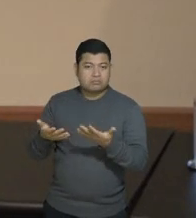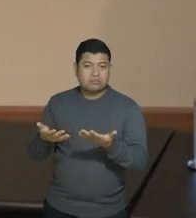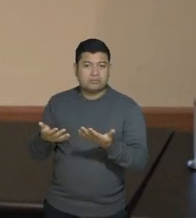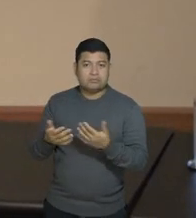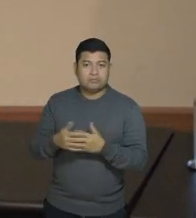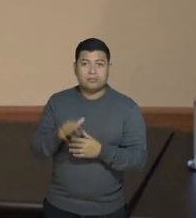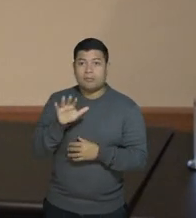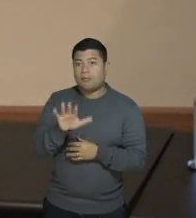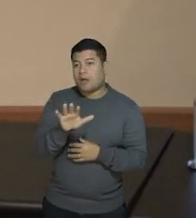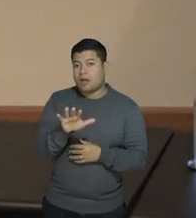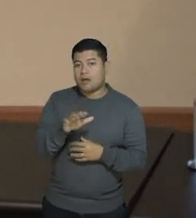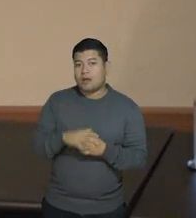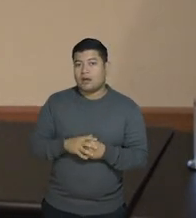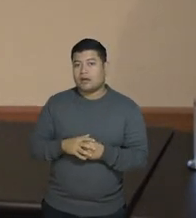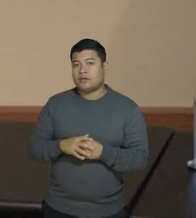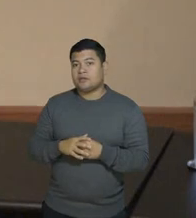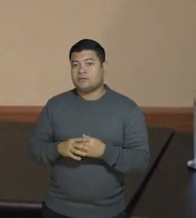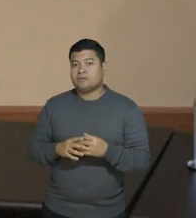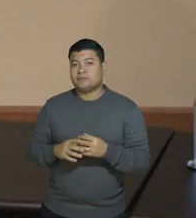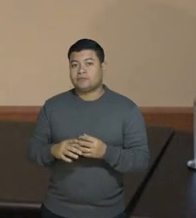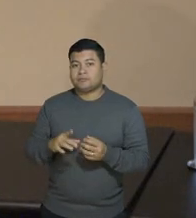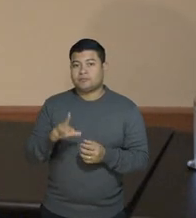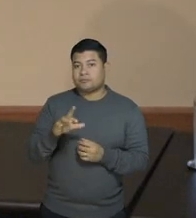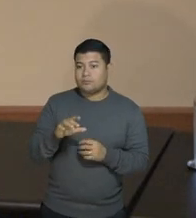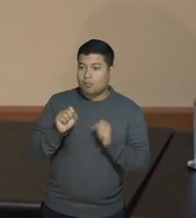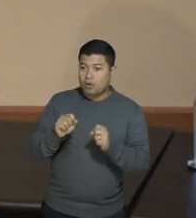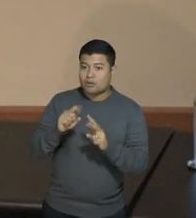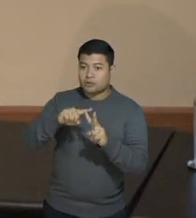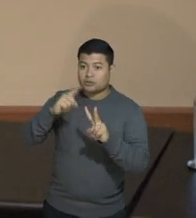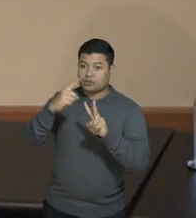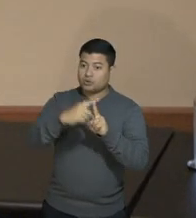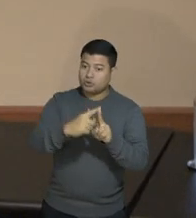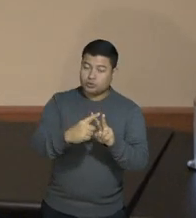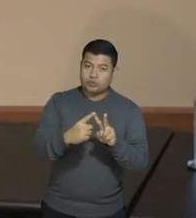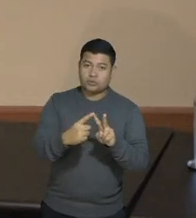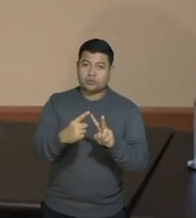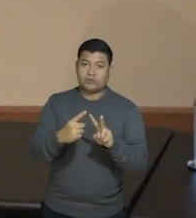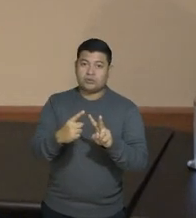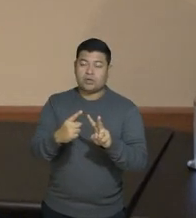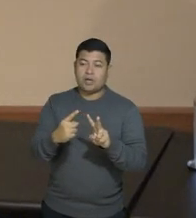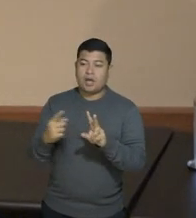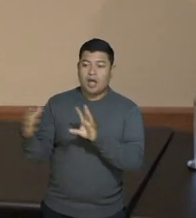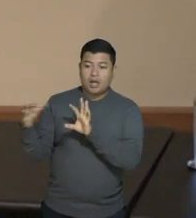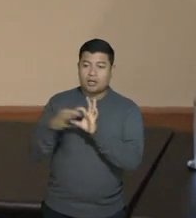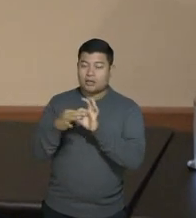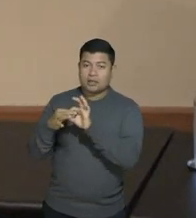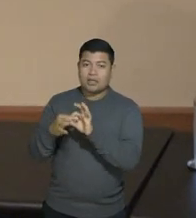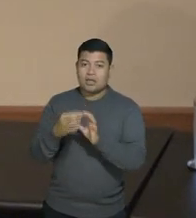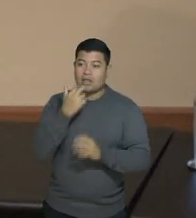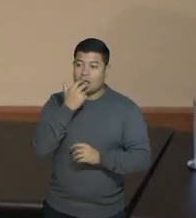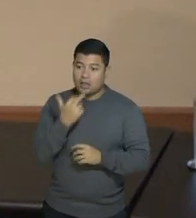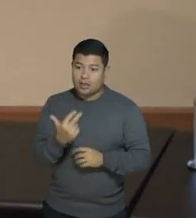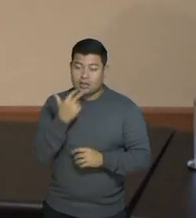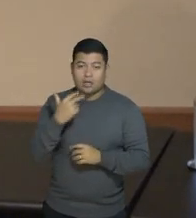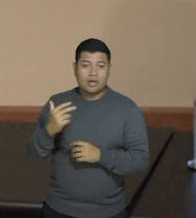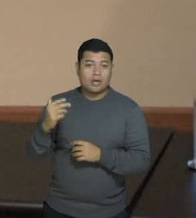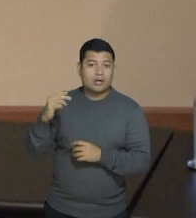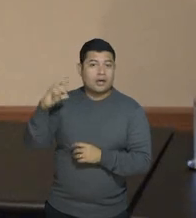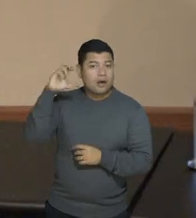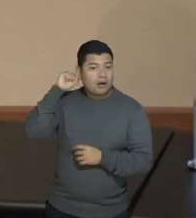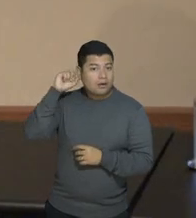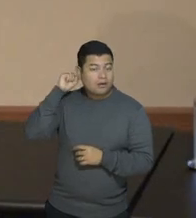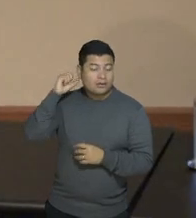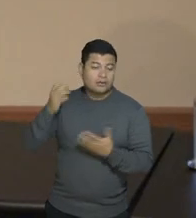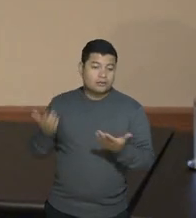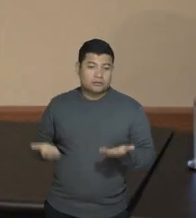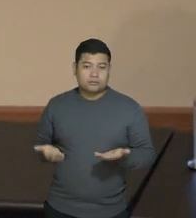também na decodificação e na associação auditivo-linguística. Posso ter na integração auditiva, posso